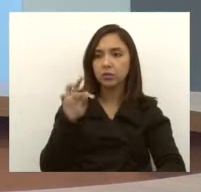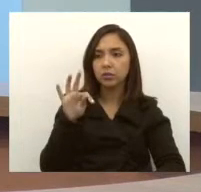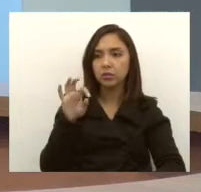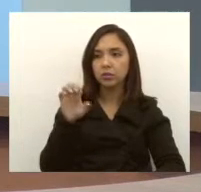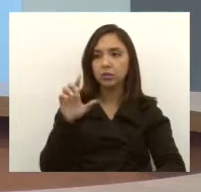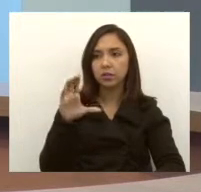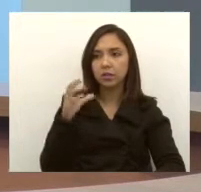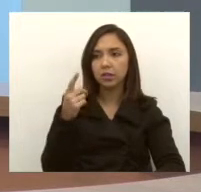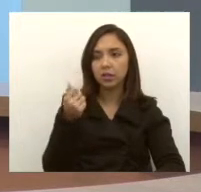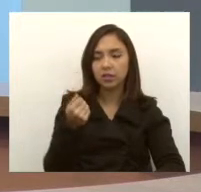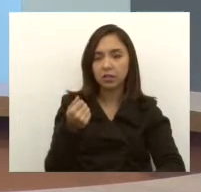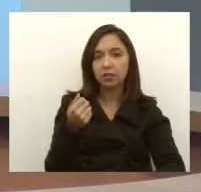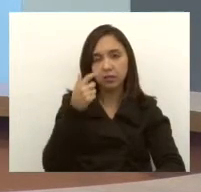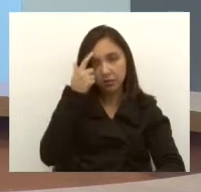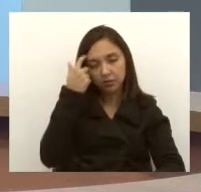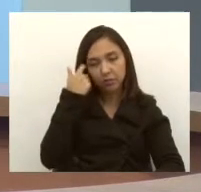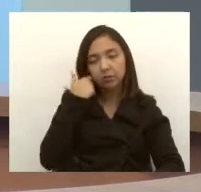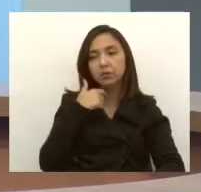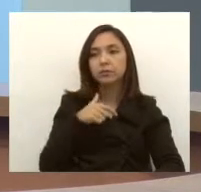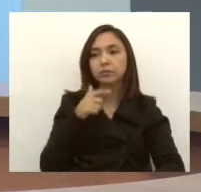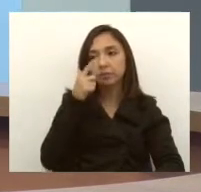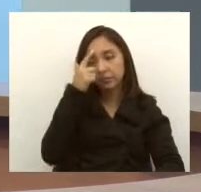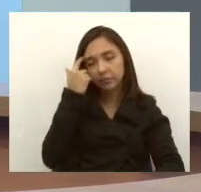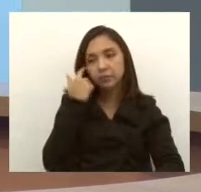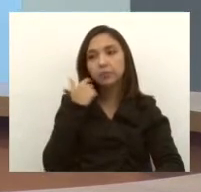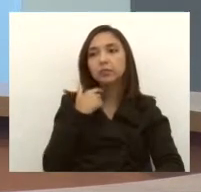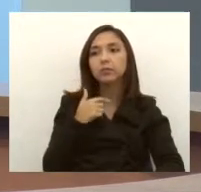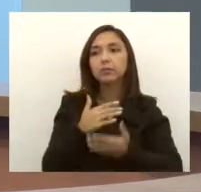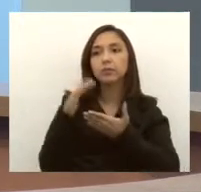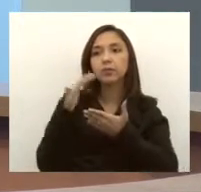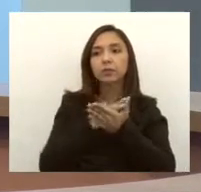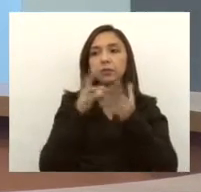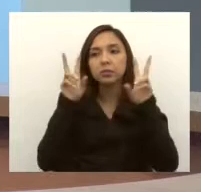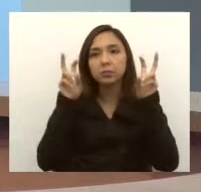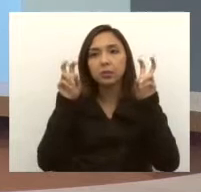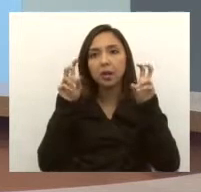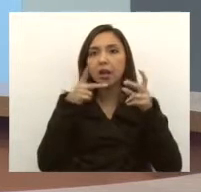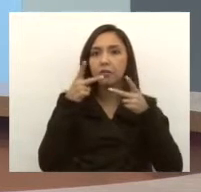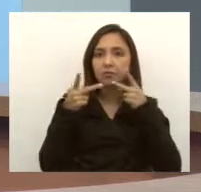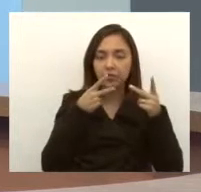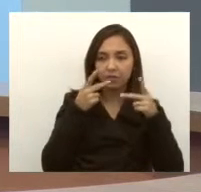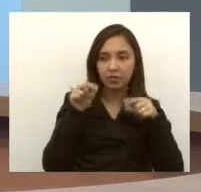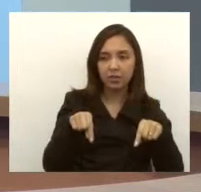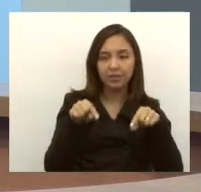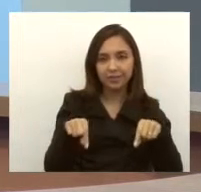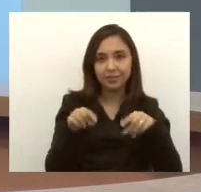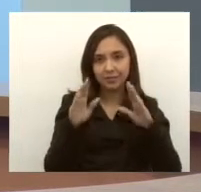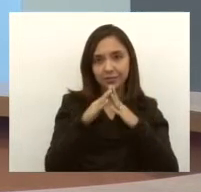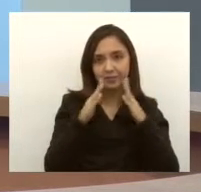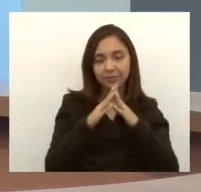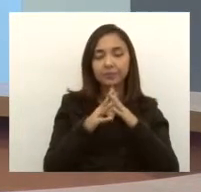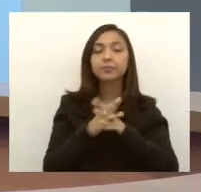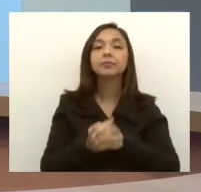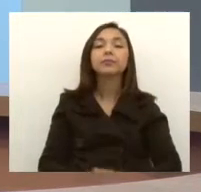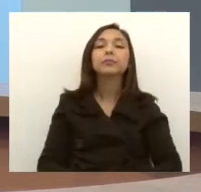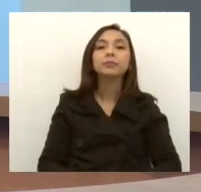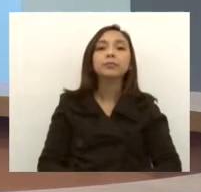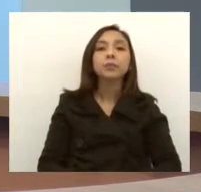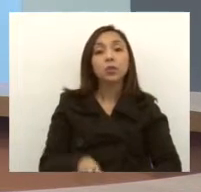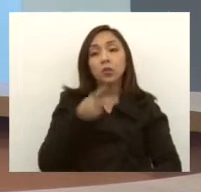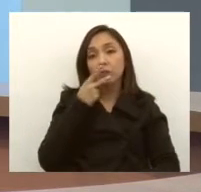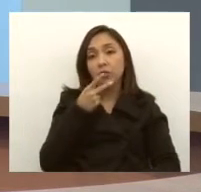essas movimentações aqui, e se existe algumas palavras que são proibidas de abordar nesta casa, né? Ou se